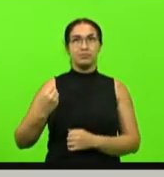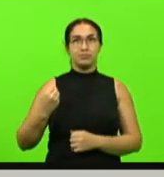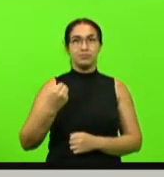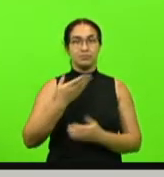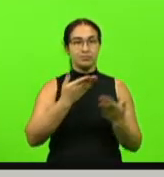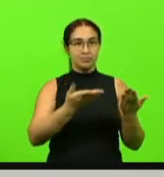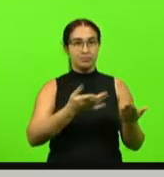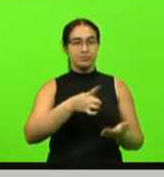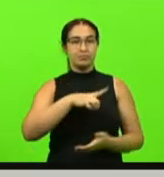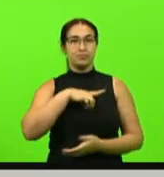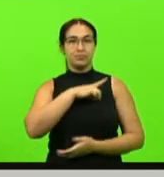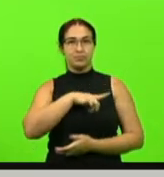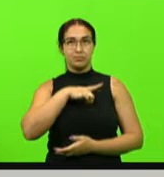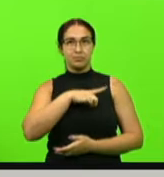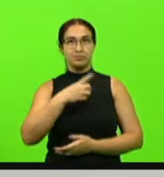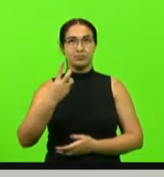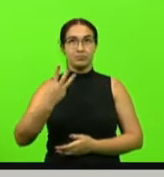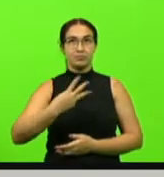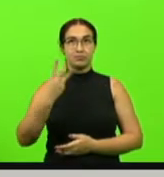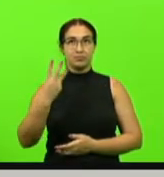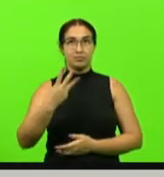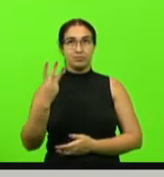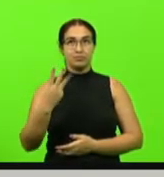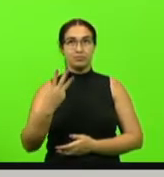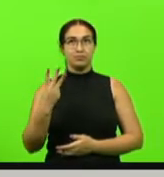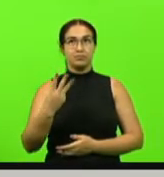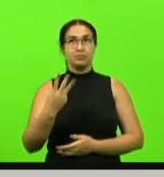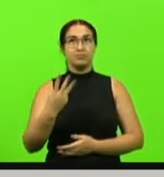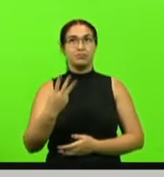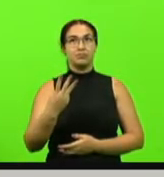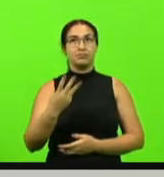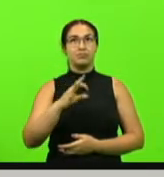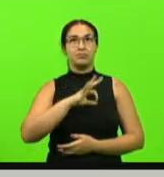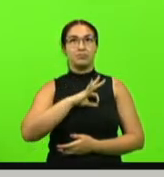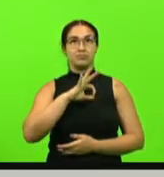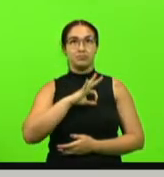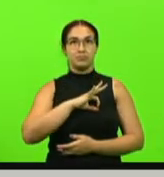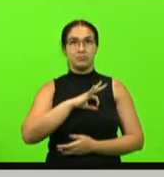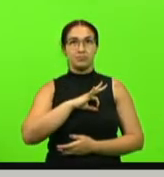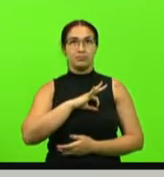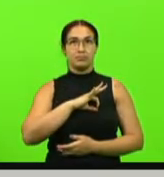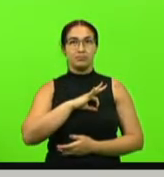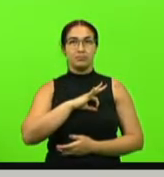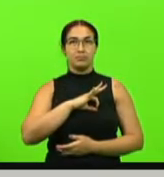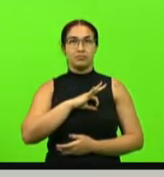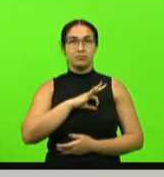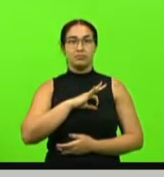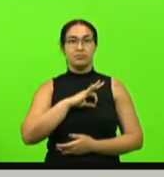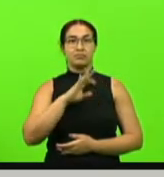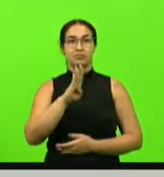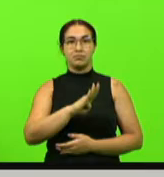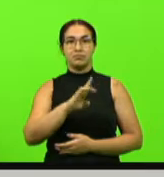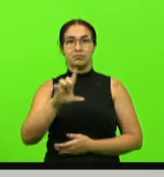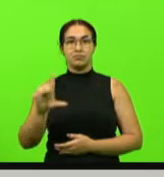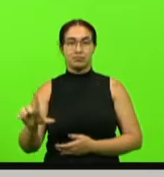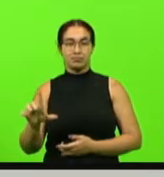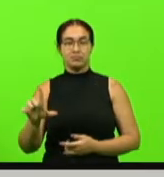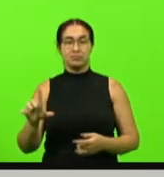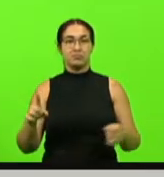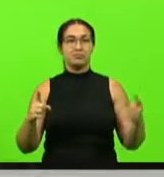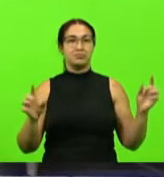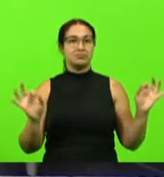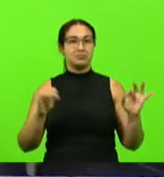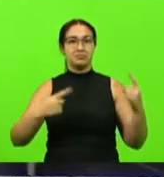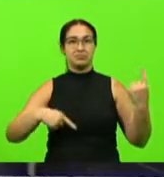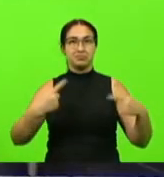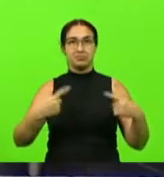da terceira diligência regional de polícia de Blumenau. Em discussão, não havendo quem queira